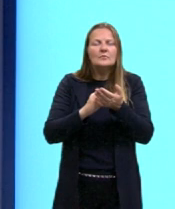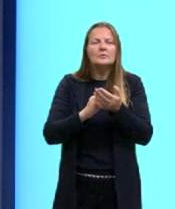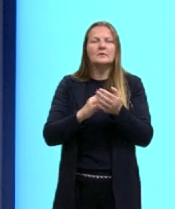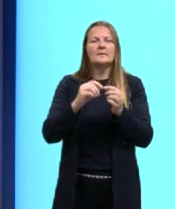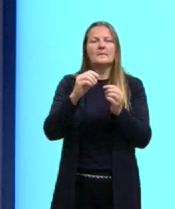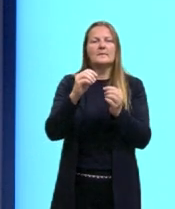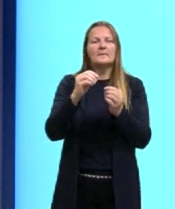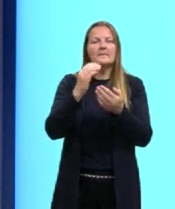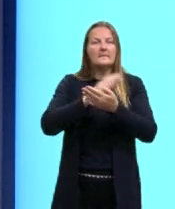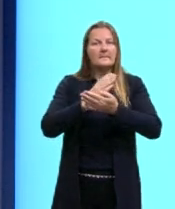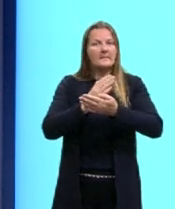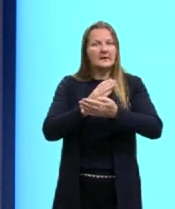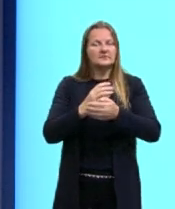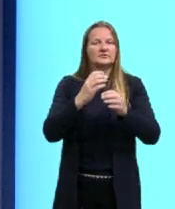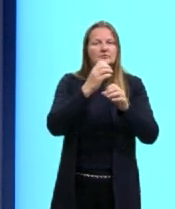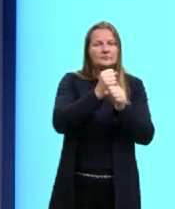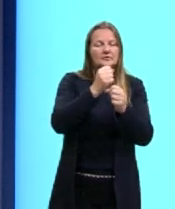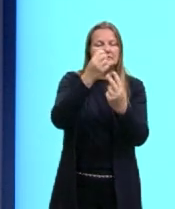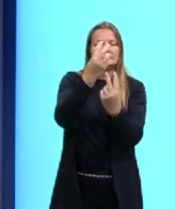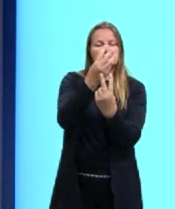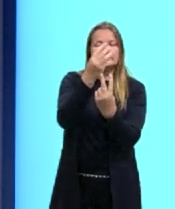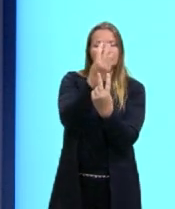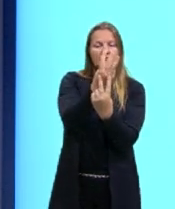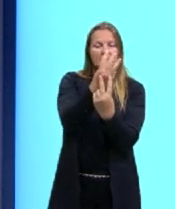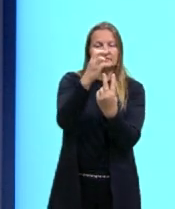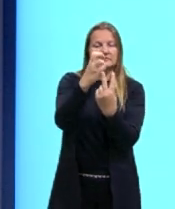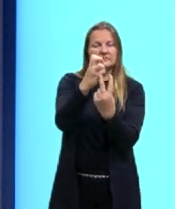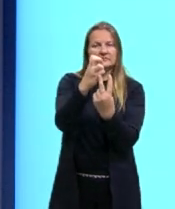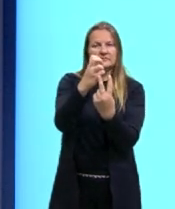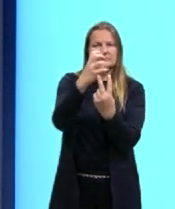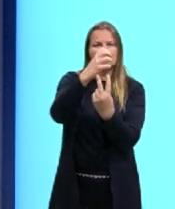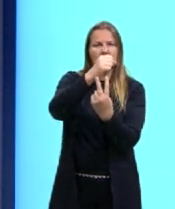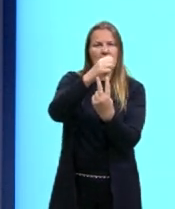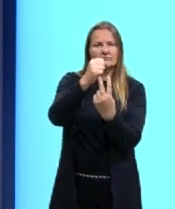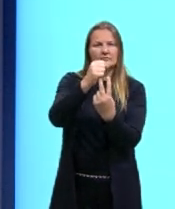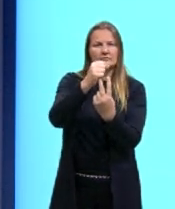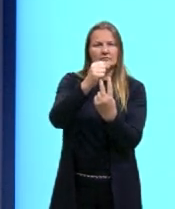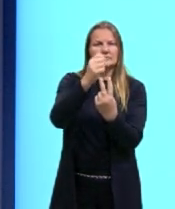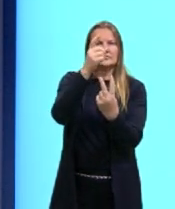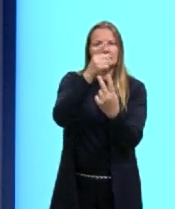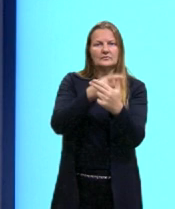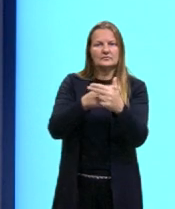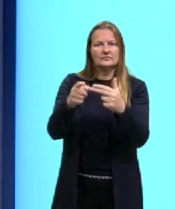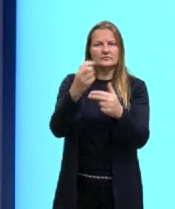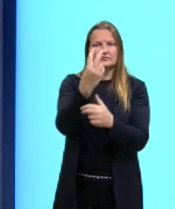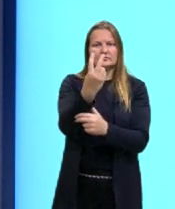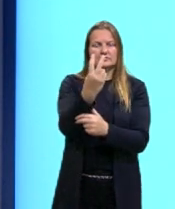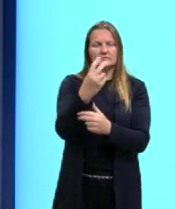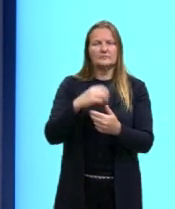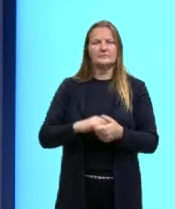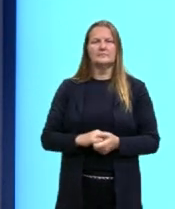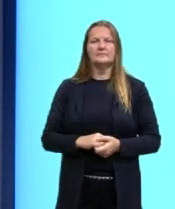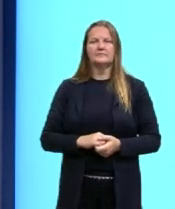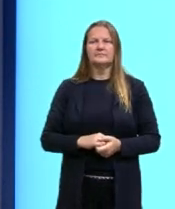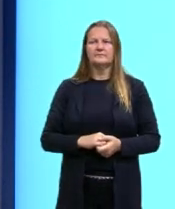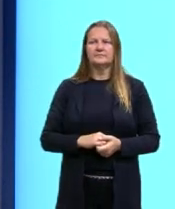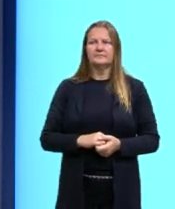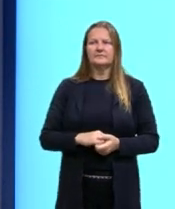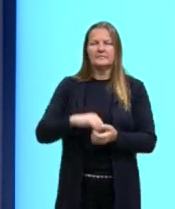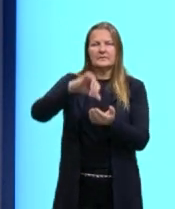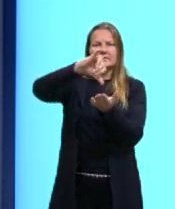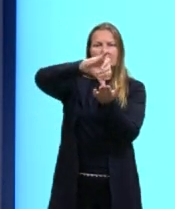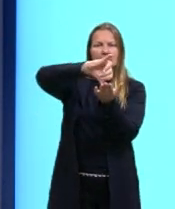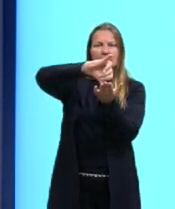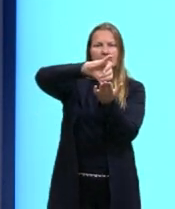Entre esses dois valores somamos três mais cinco e dividimos por 2 então a mediana